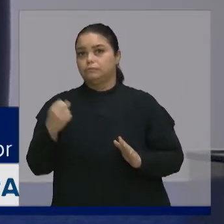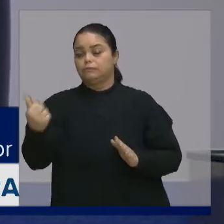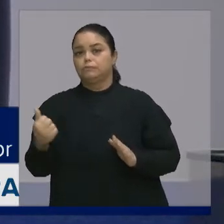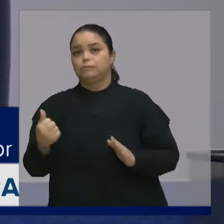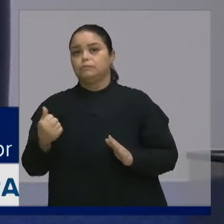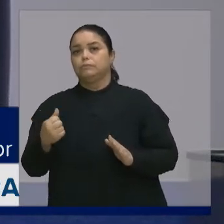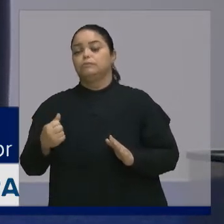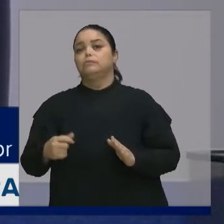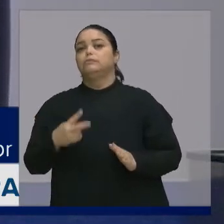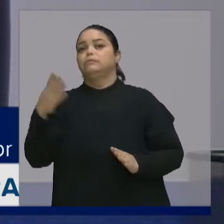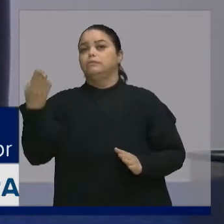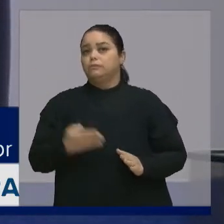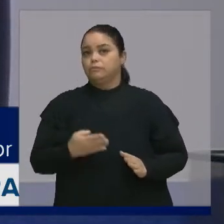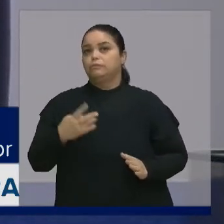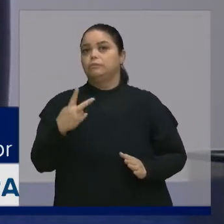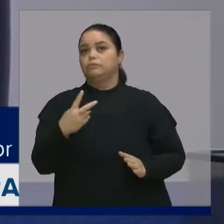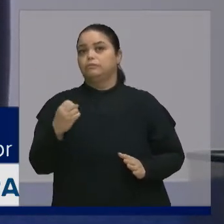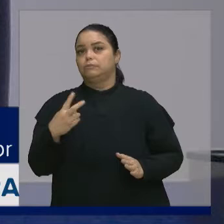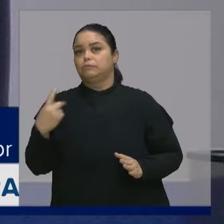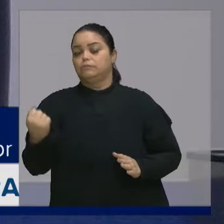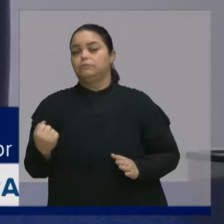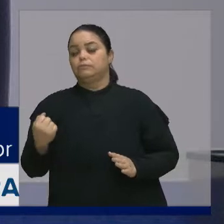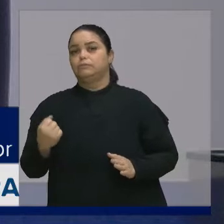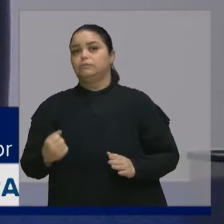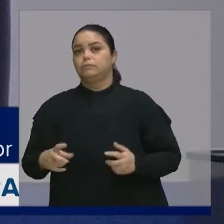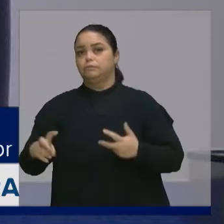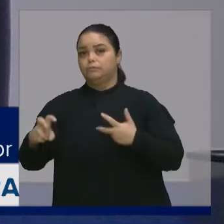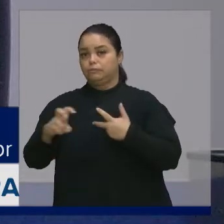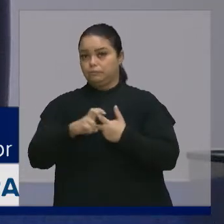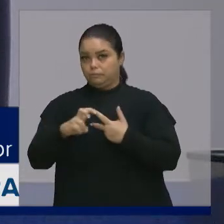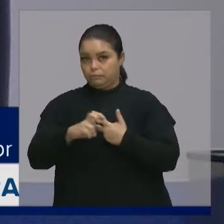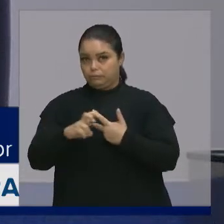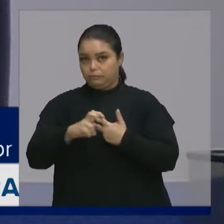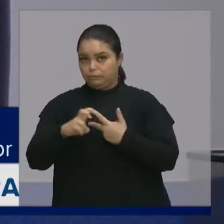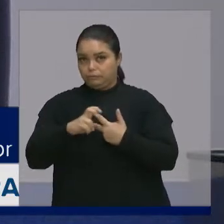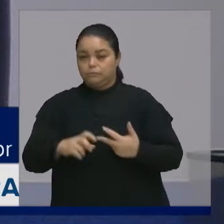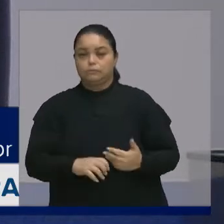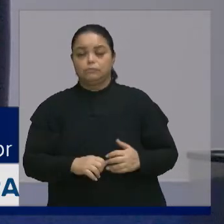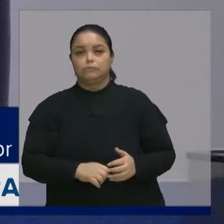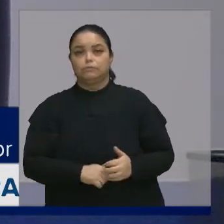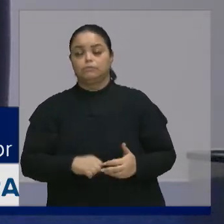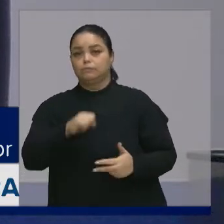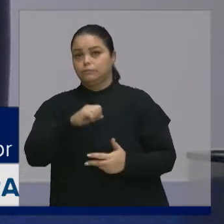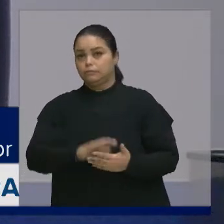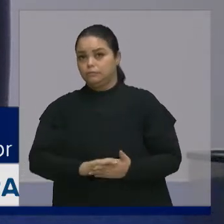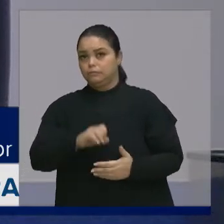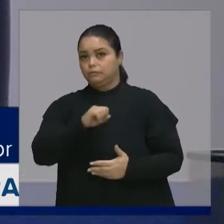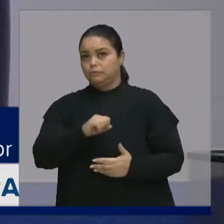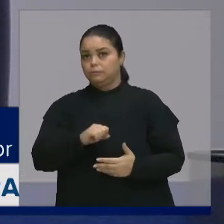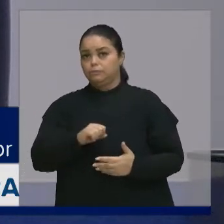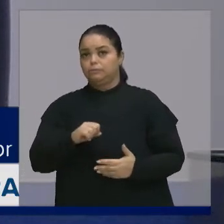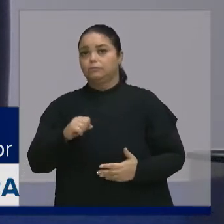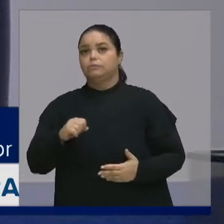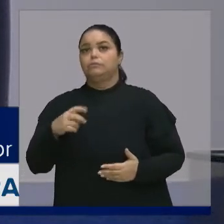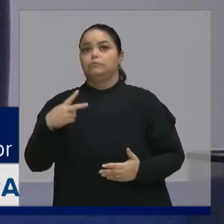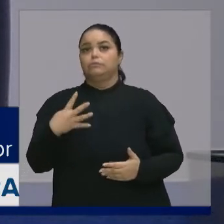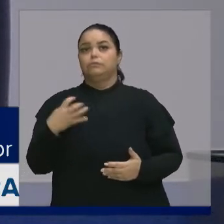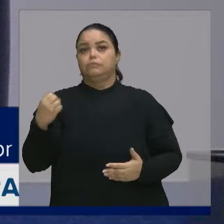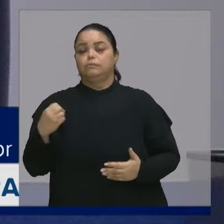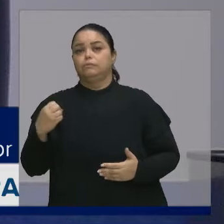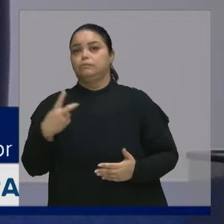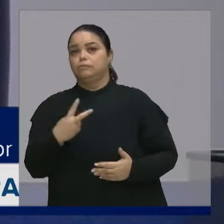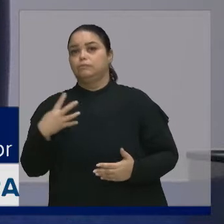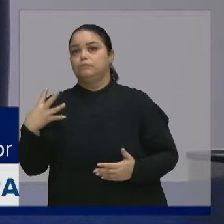346/2021, de autoria do Poder Executivo. Altera a lei número 4.948,